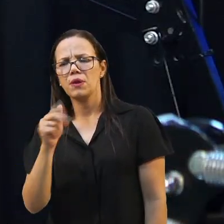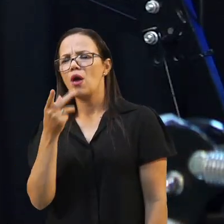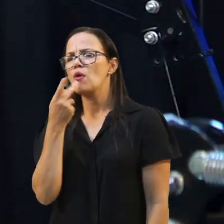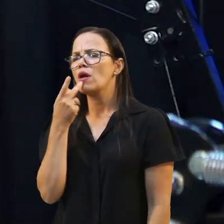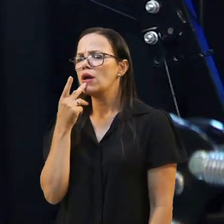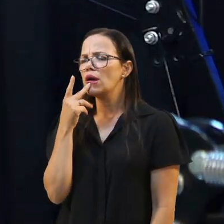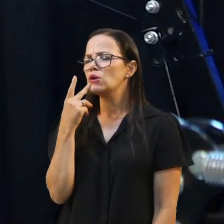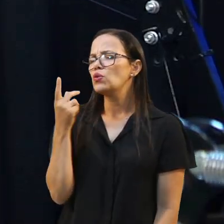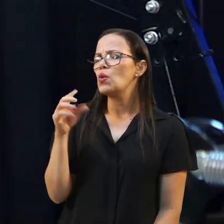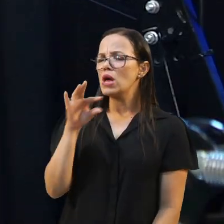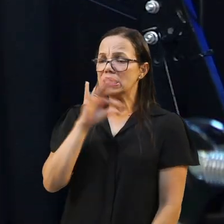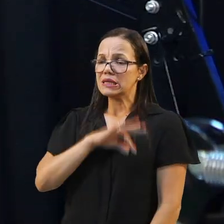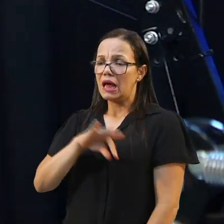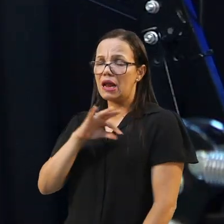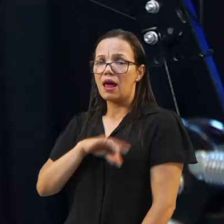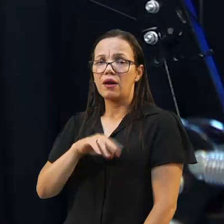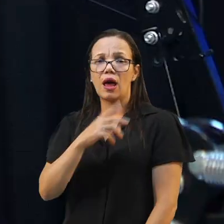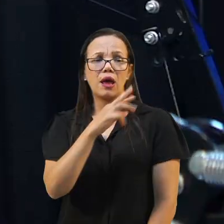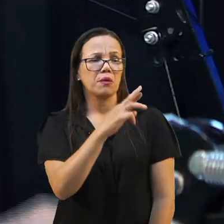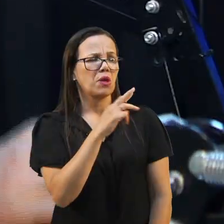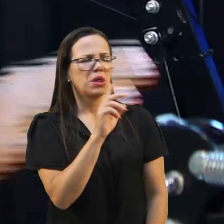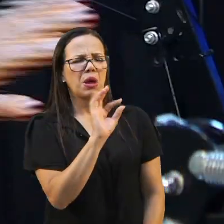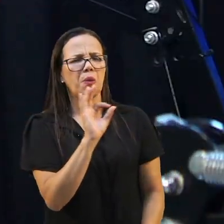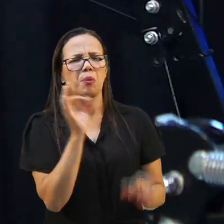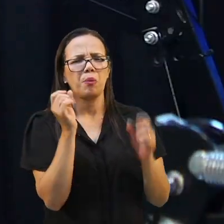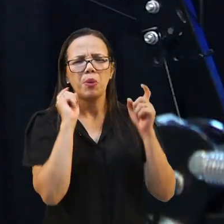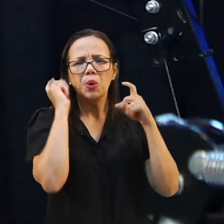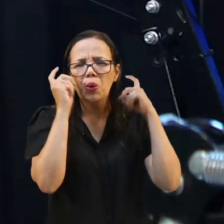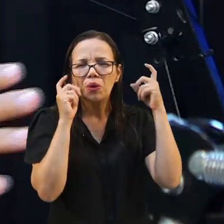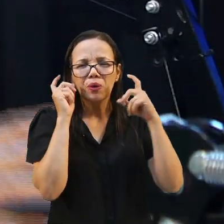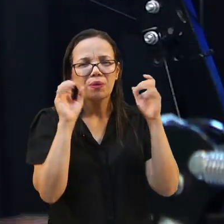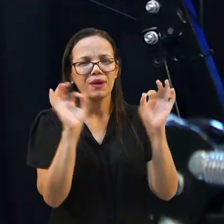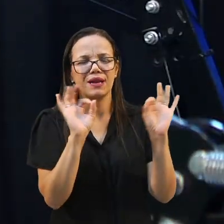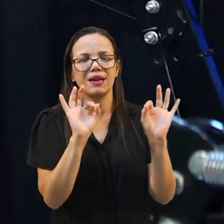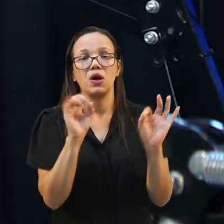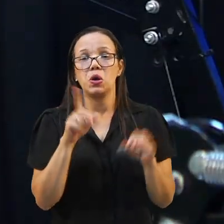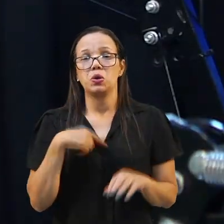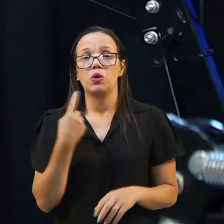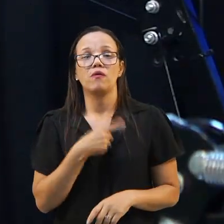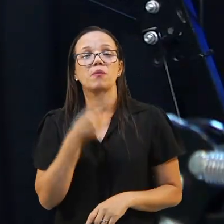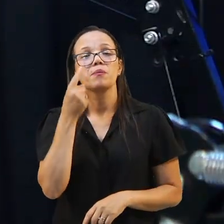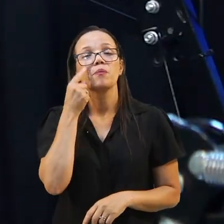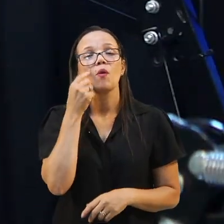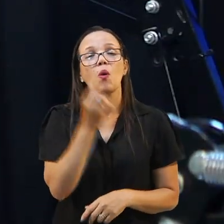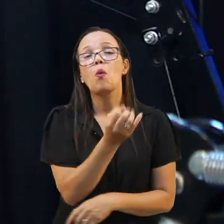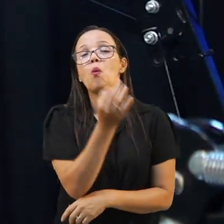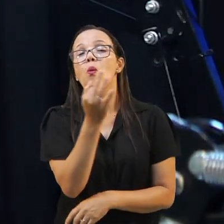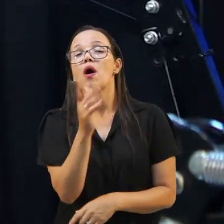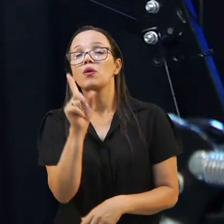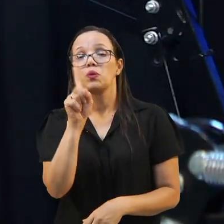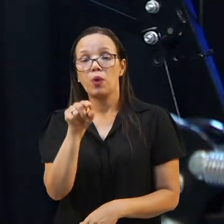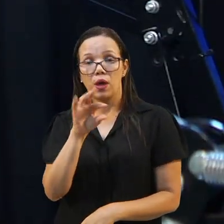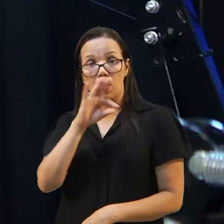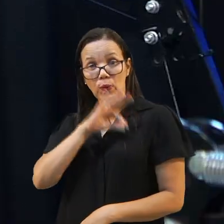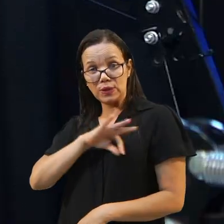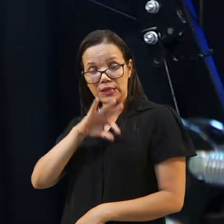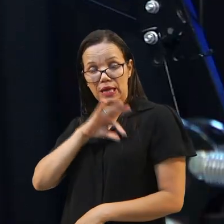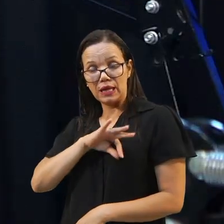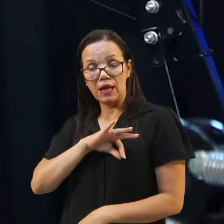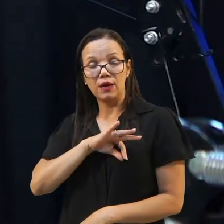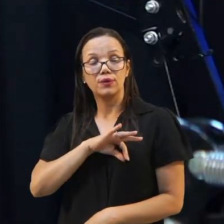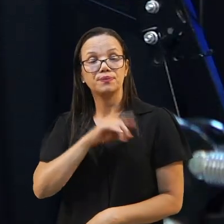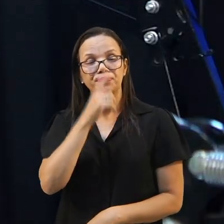você não se preocupa com isso, que a gente vai ver quanto que é o salário médio